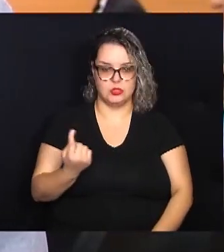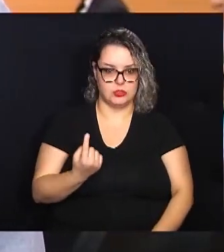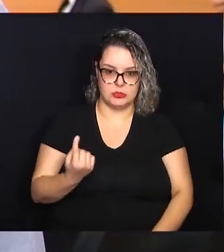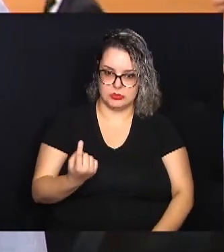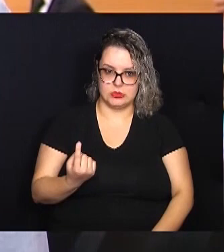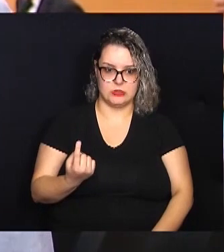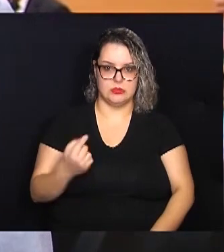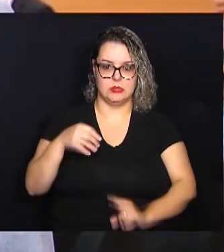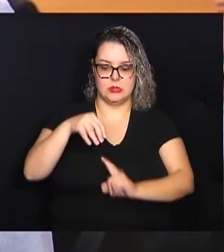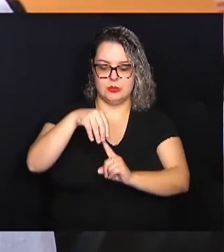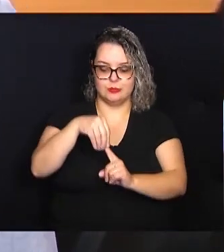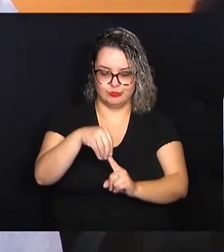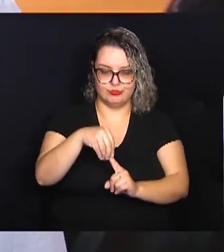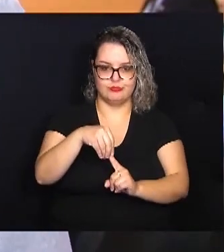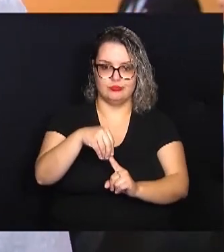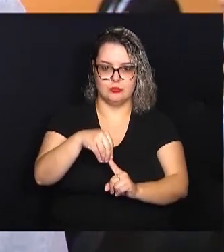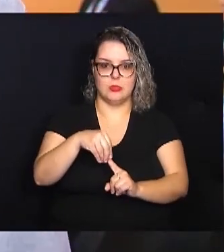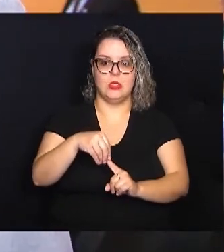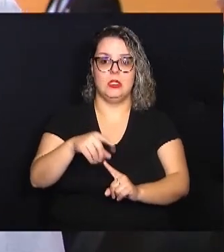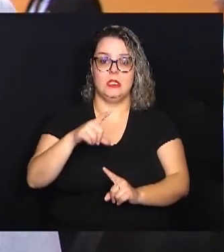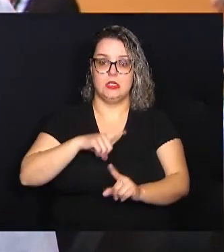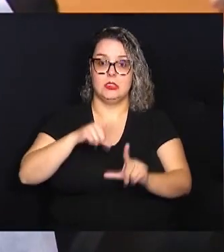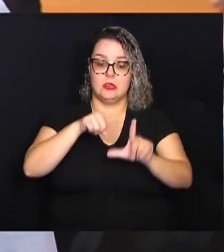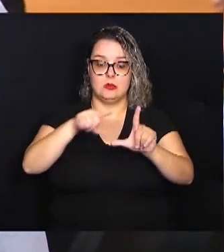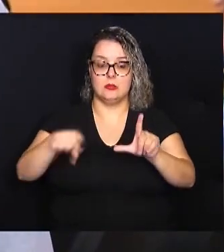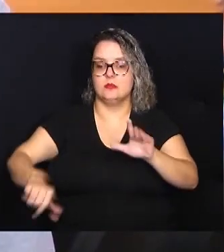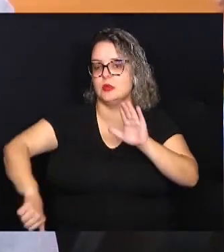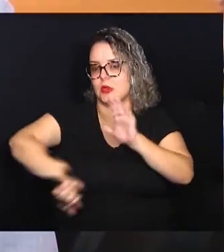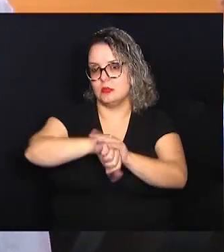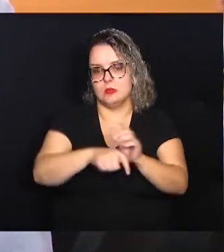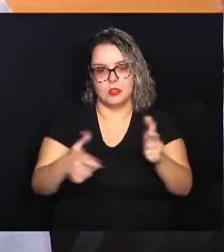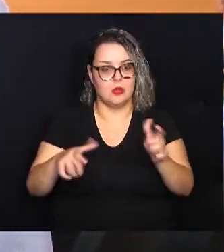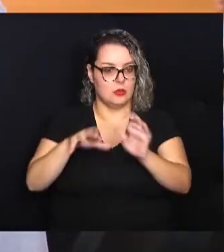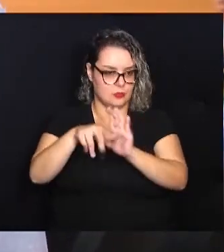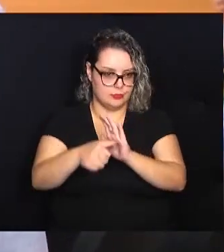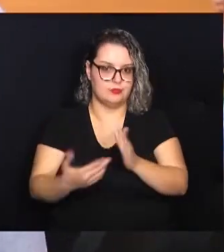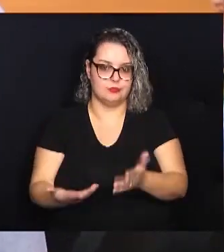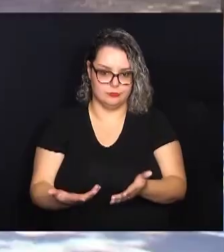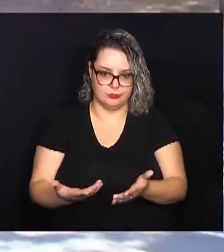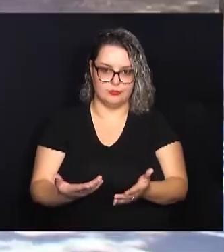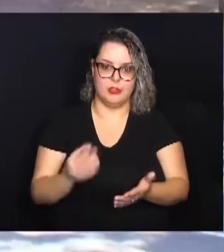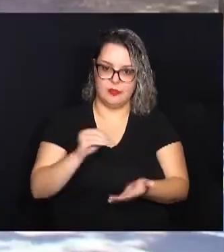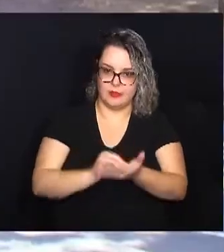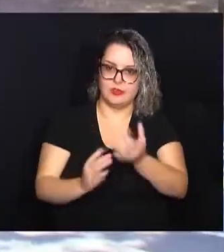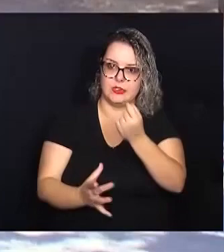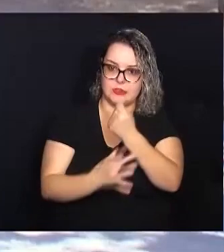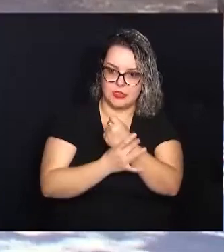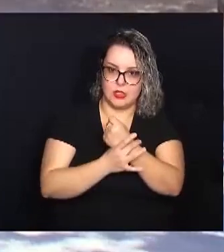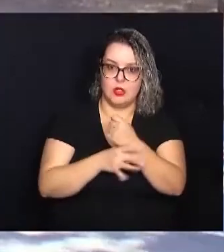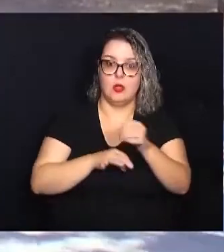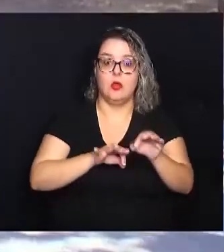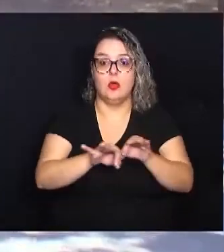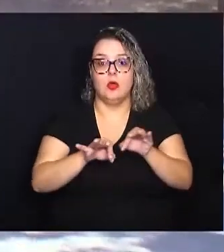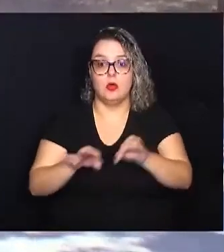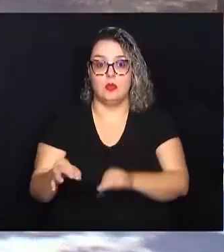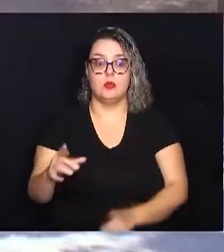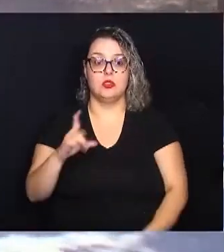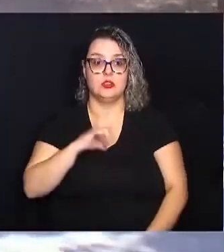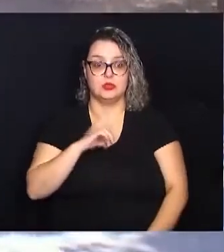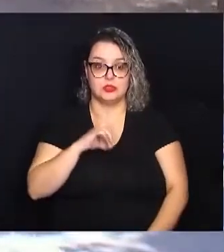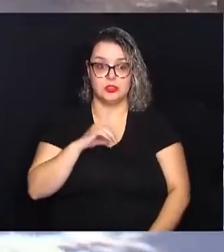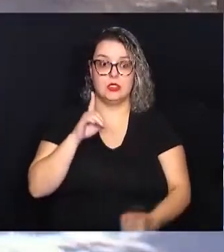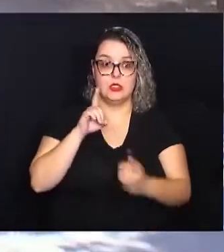nesses pontos aí que tem maior índice de criminalidade, roubos e insegurança. O projeto contempla